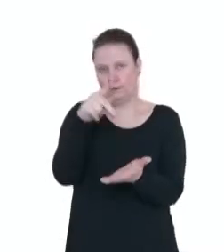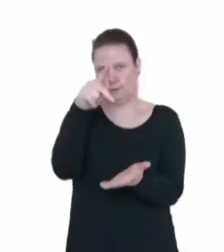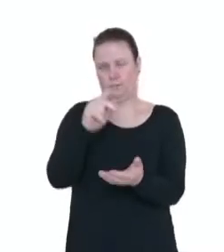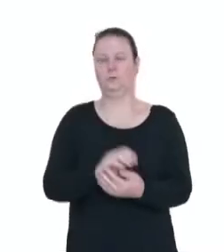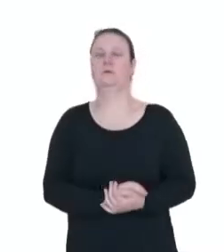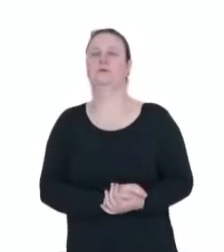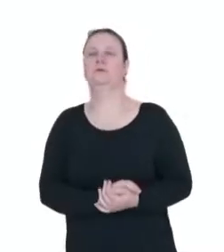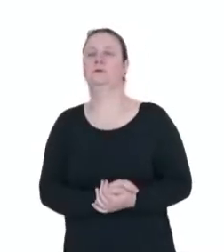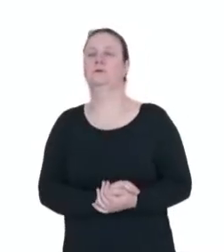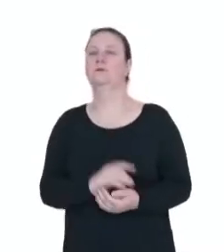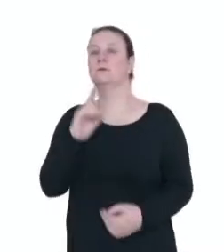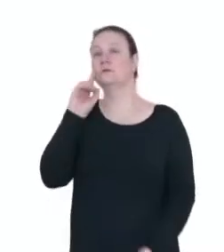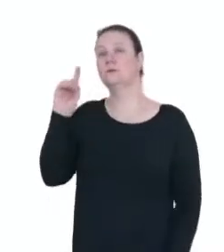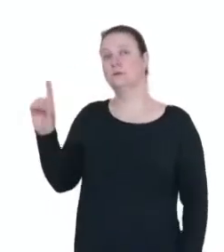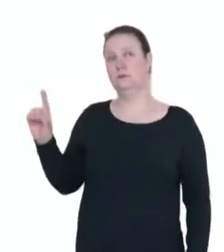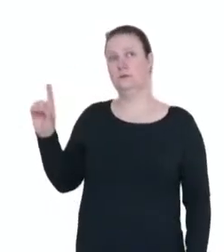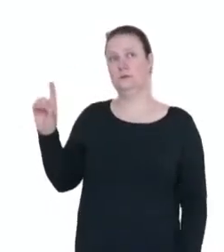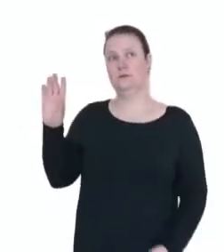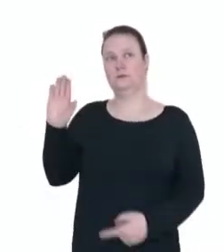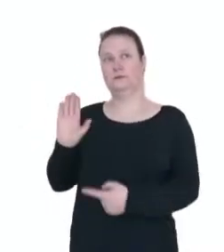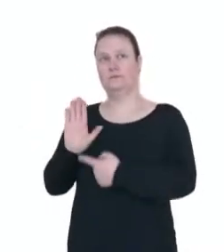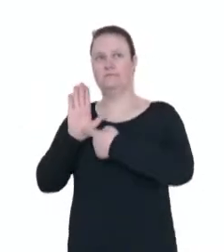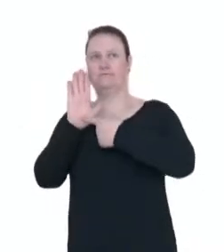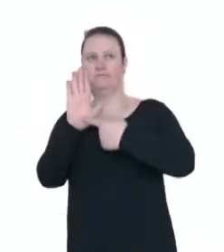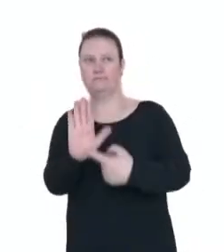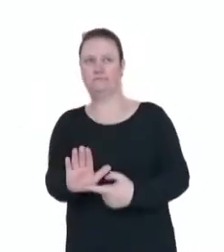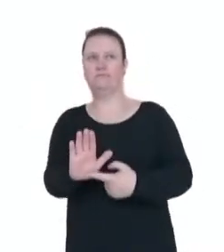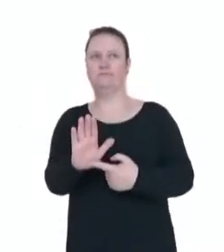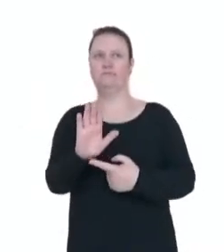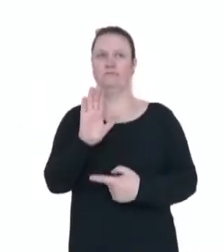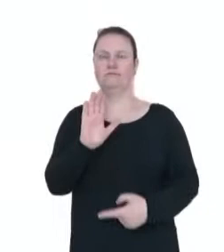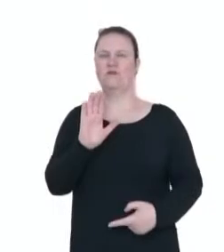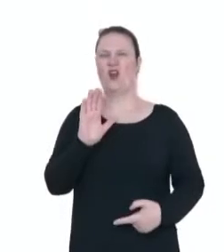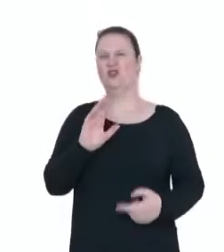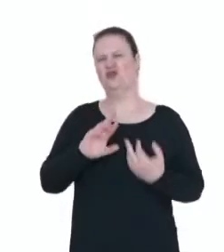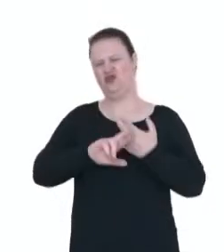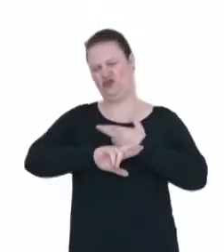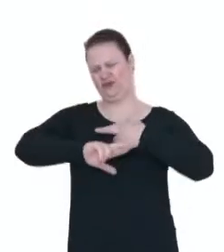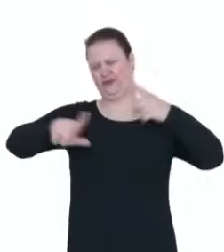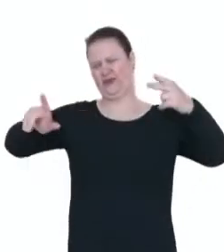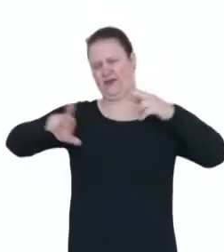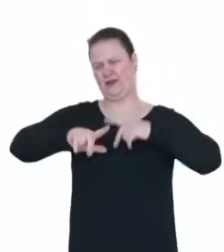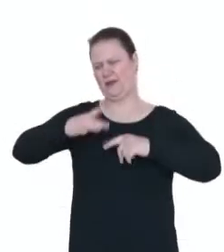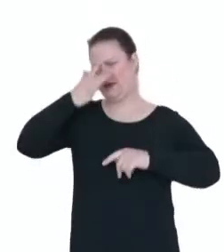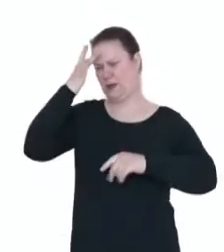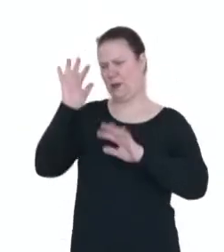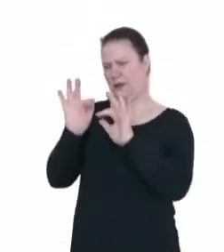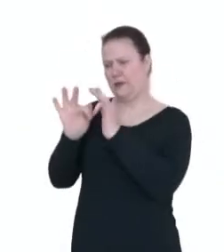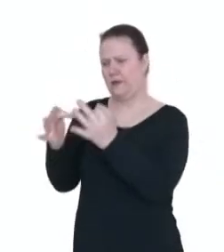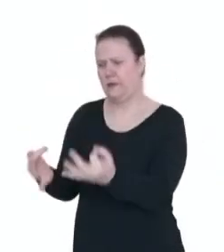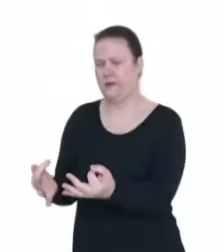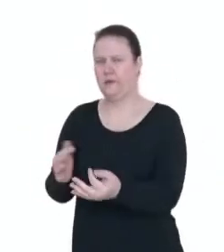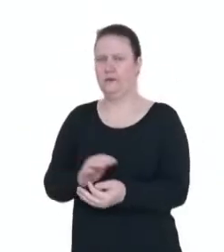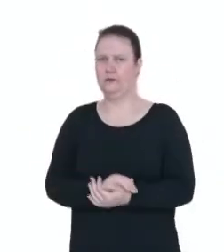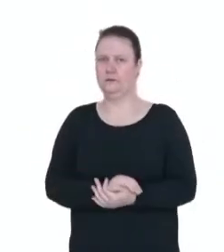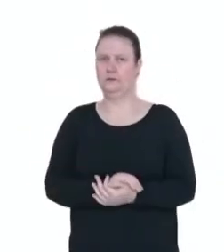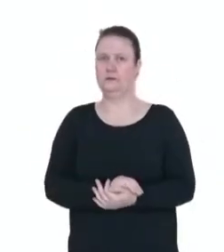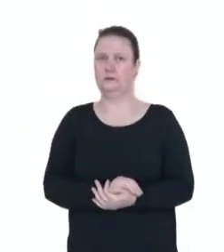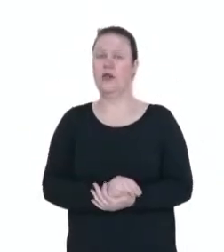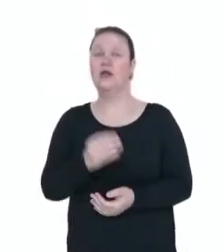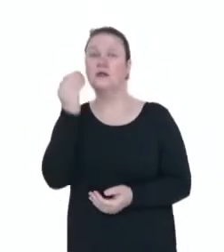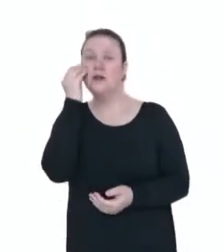aqui. Mostrava-se distante do rótulo de Jeca Tatu do Pantanal, que lhe tentaram